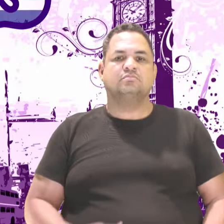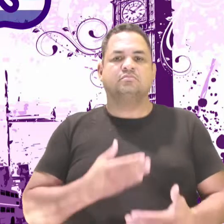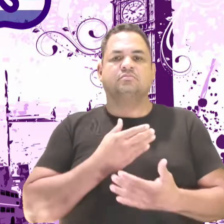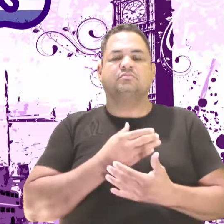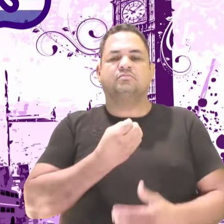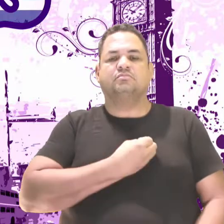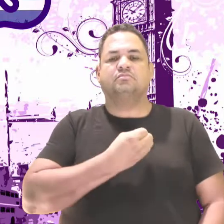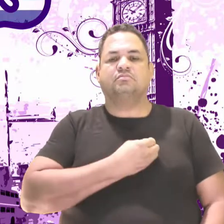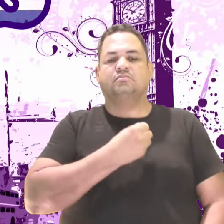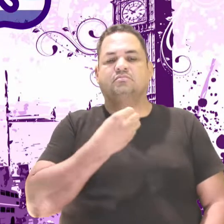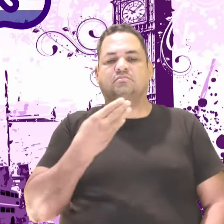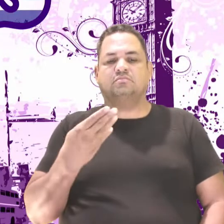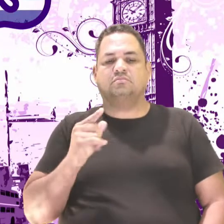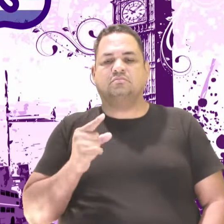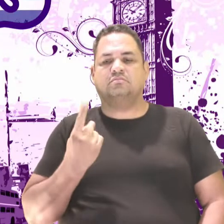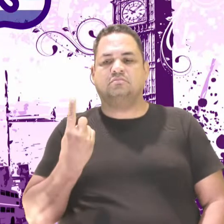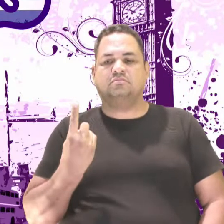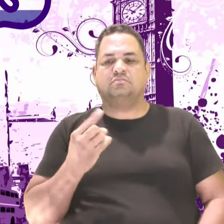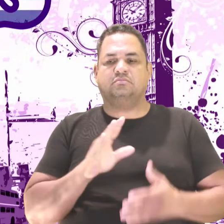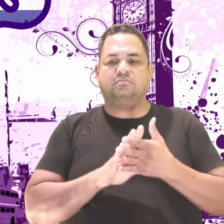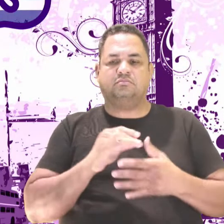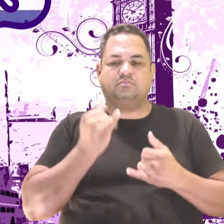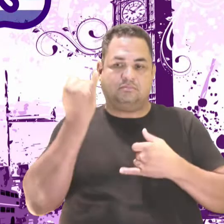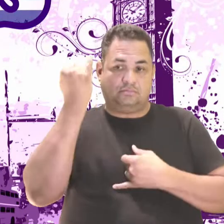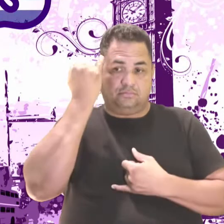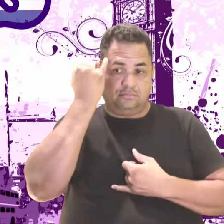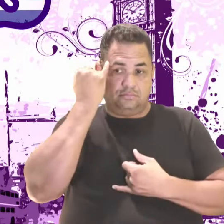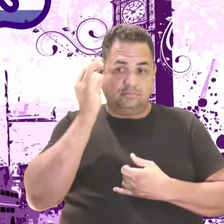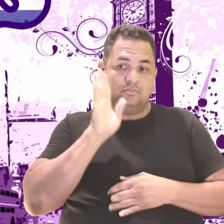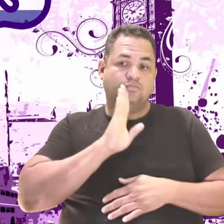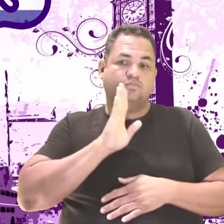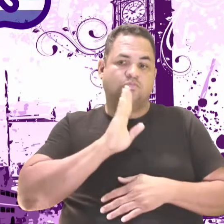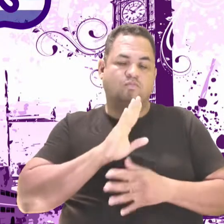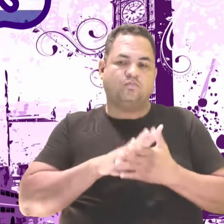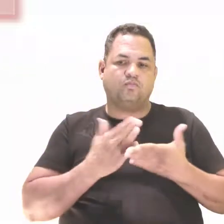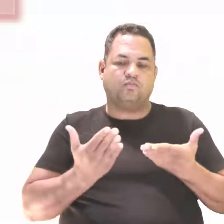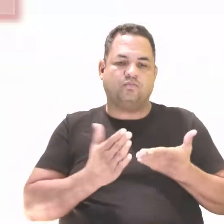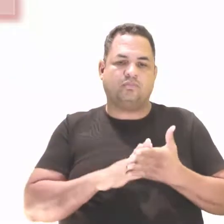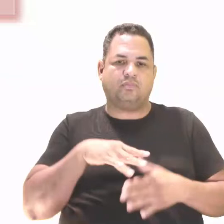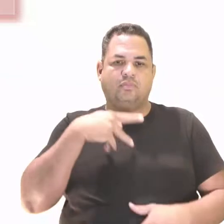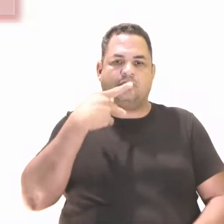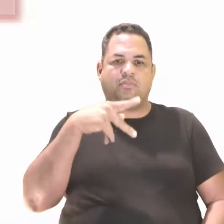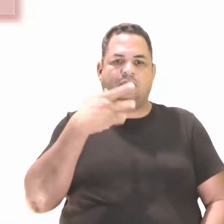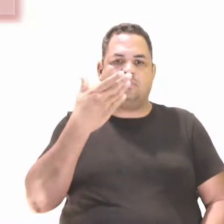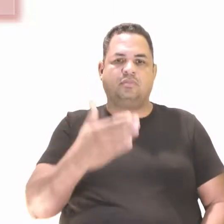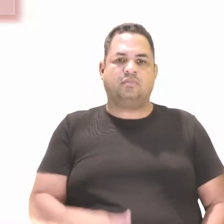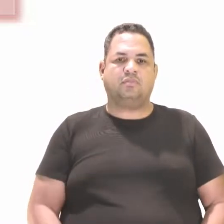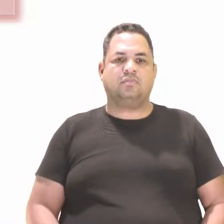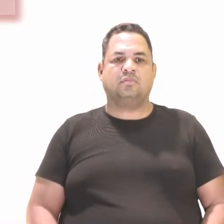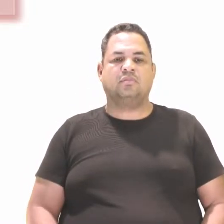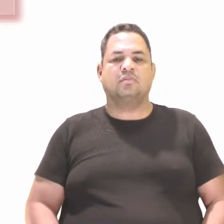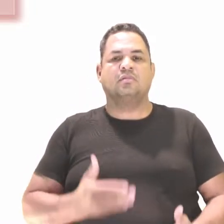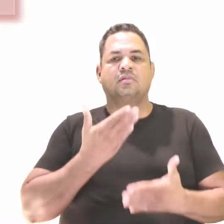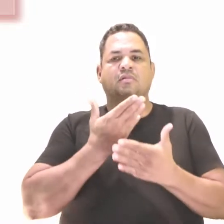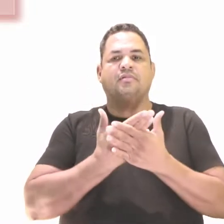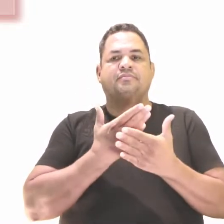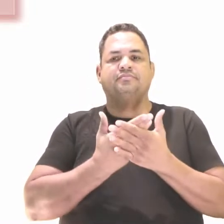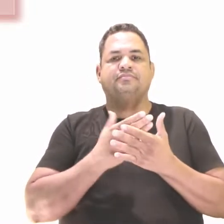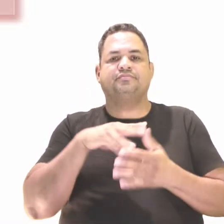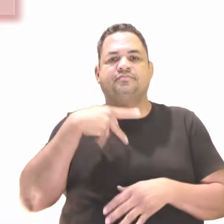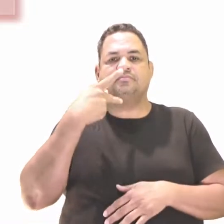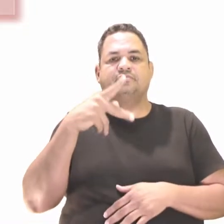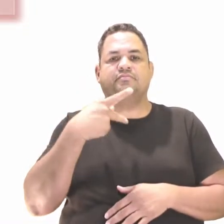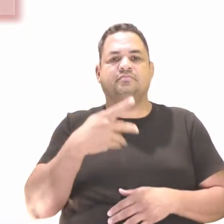14.1 e as informações bem bacanas que eu falei para vocês se refere a esta aula que nós vamos